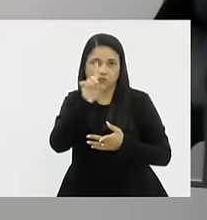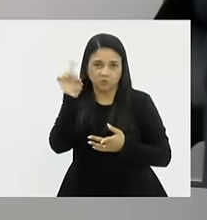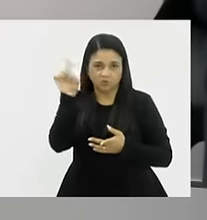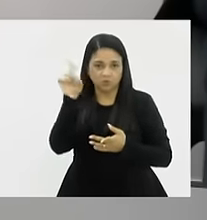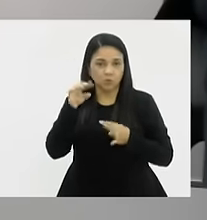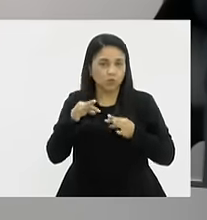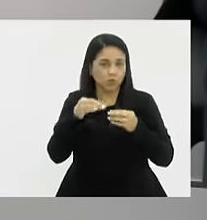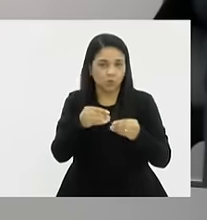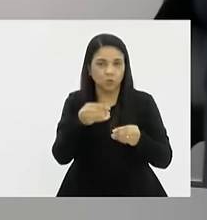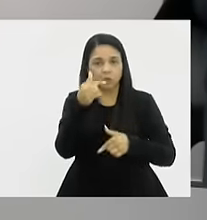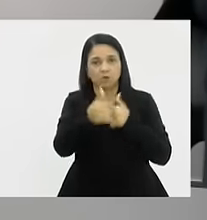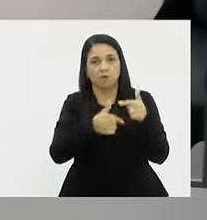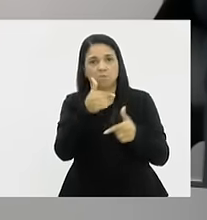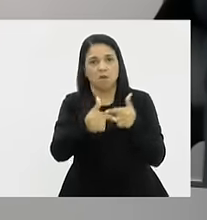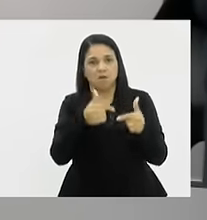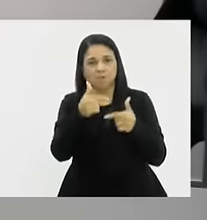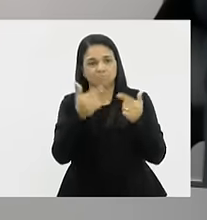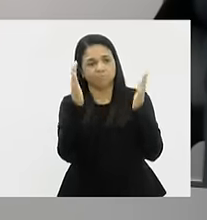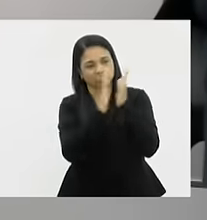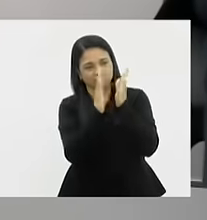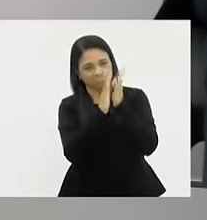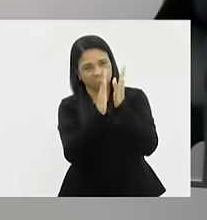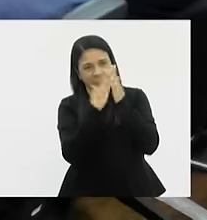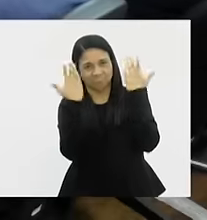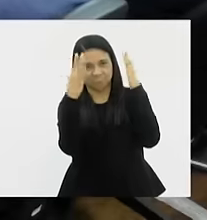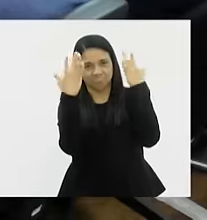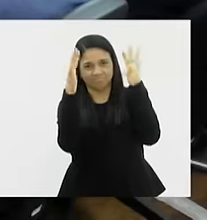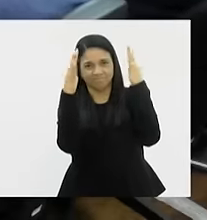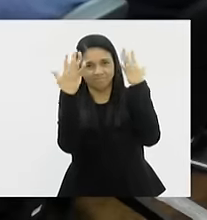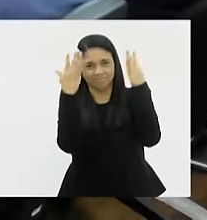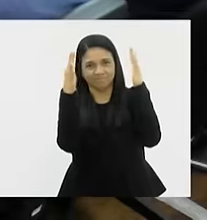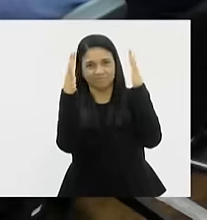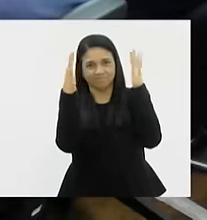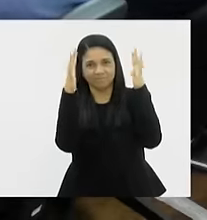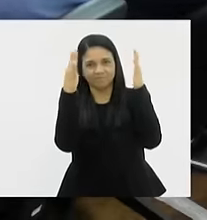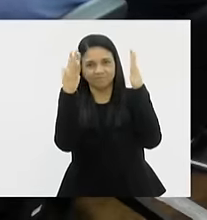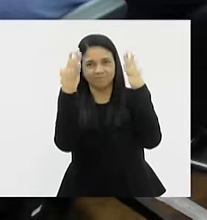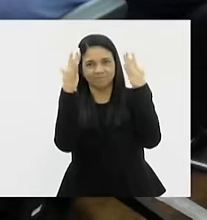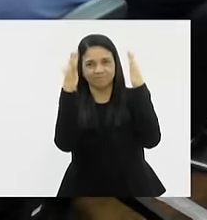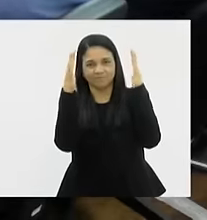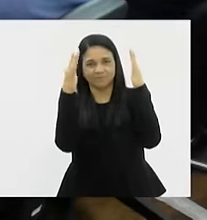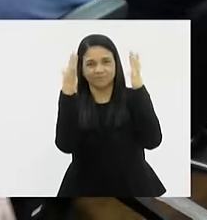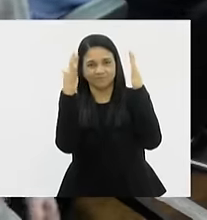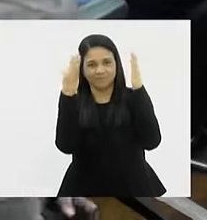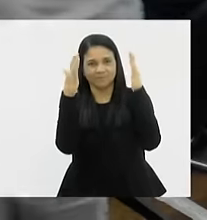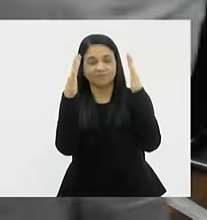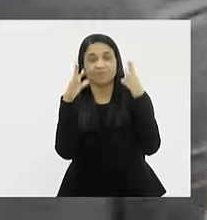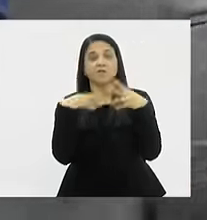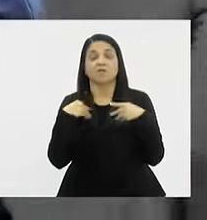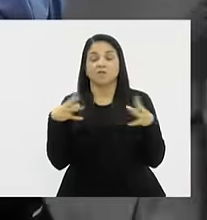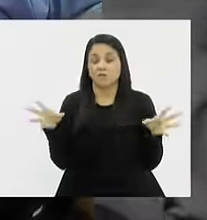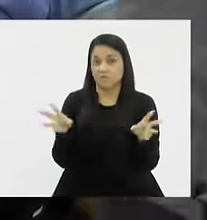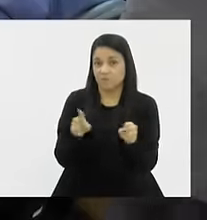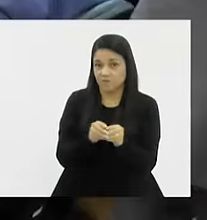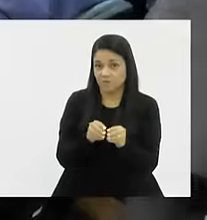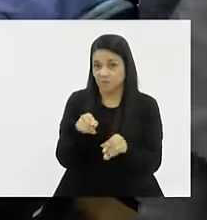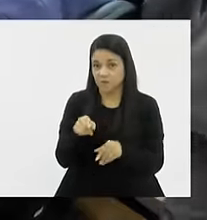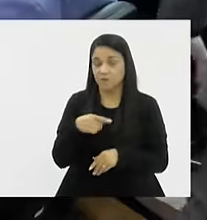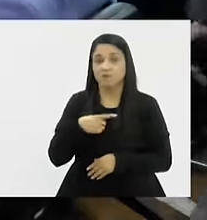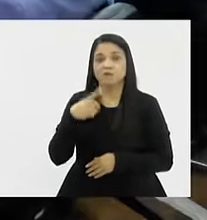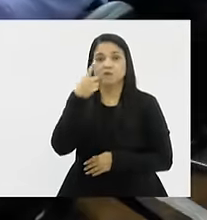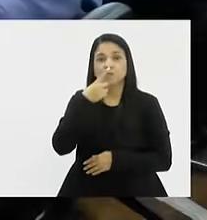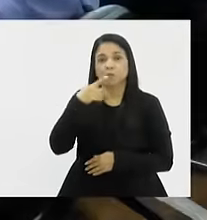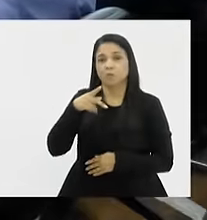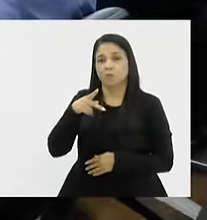fazendo, o nosso aplauso. Obrigado, meu irmão. Quero Para finalizar, o deputado Poubel citou